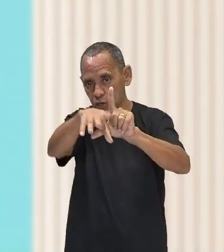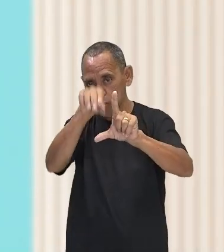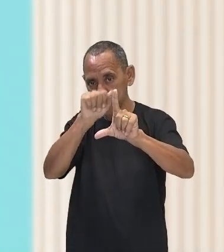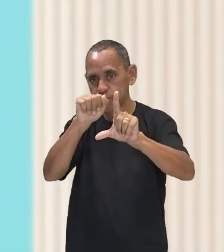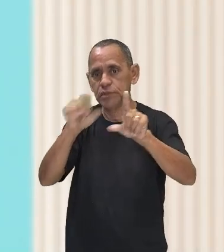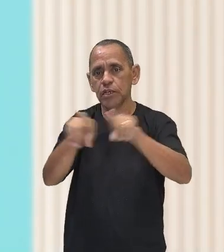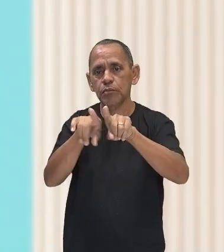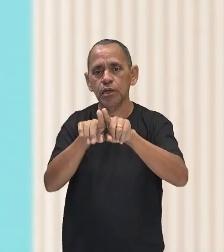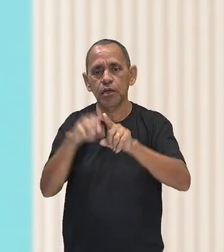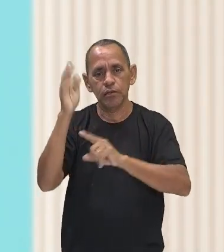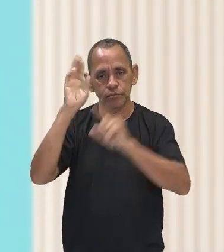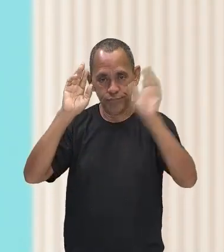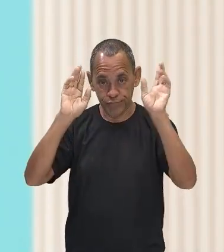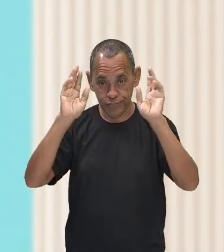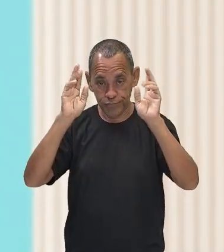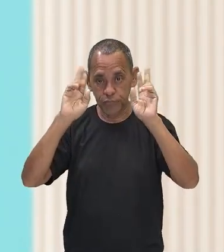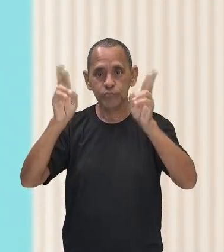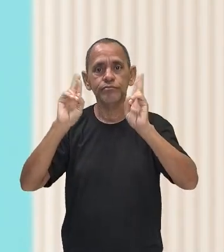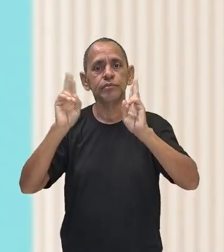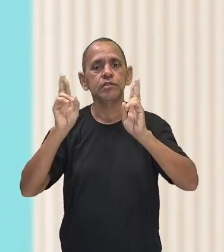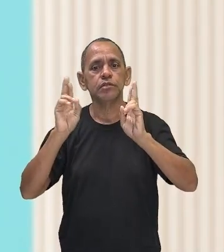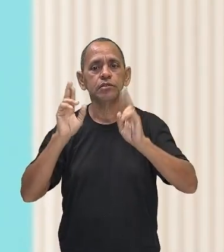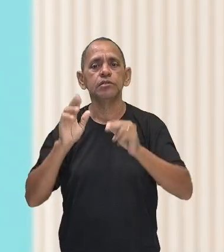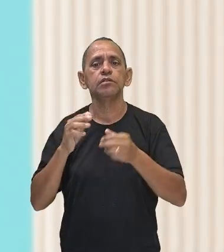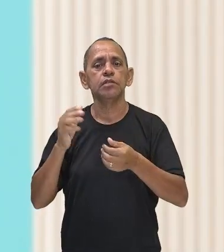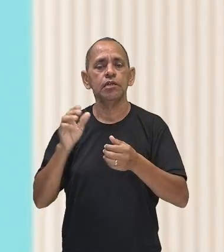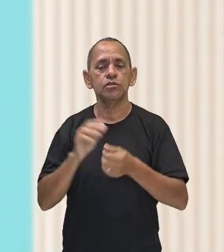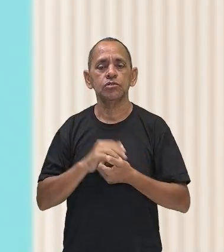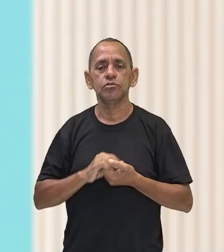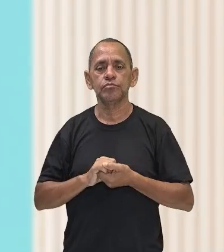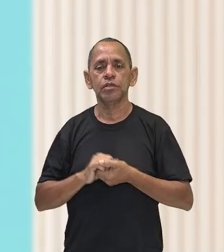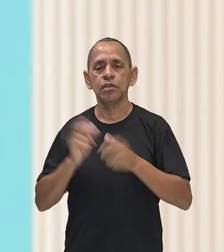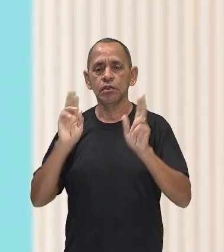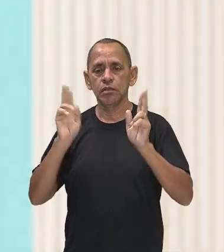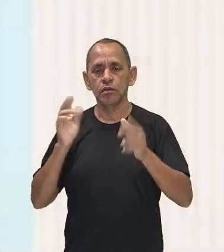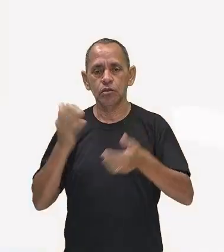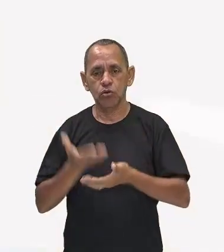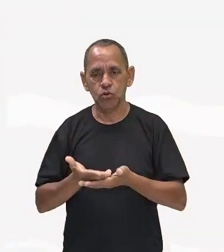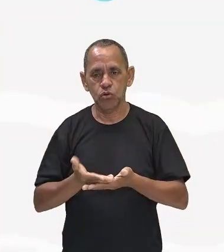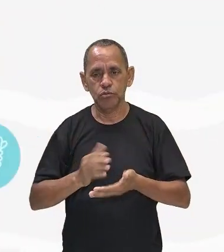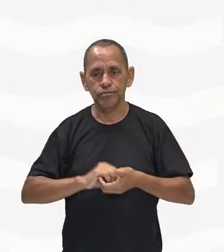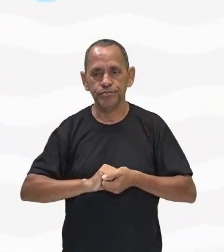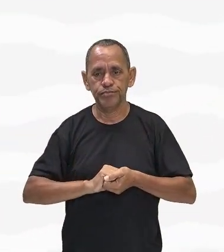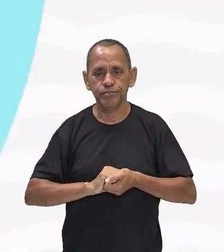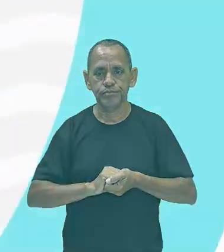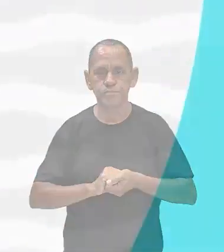aqui a atenção de todos vocês espero que vocês tenham gostado muito do nosso conteúdo de hoje